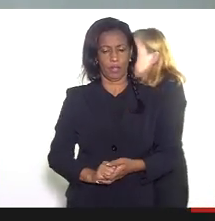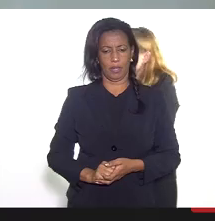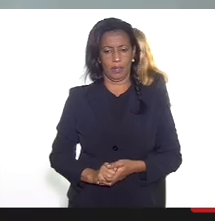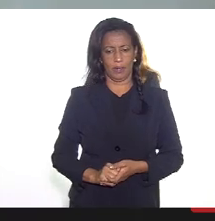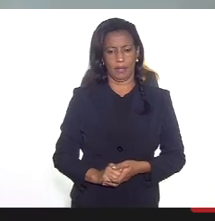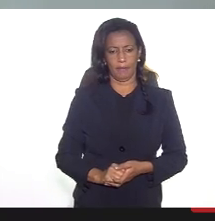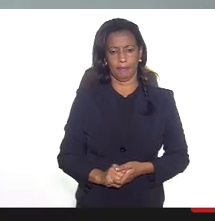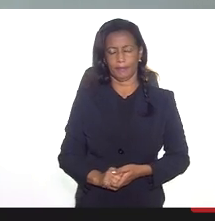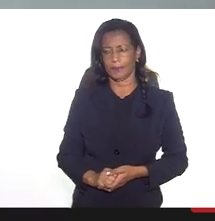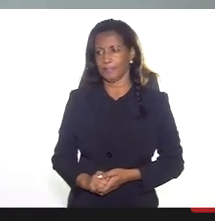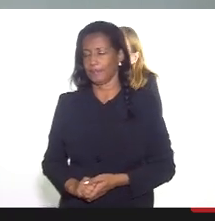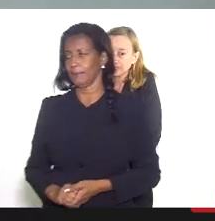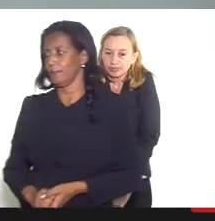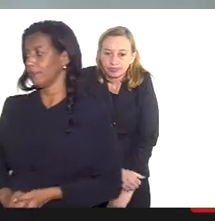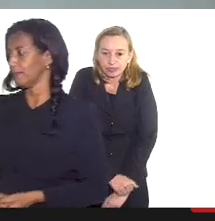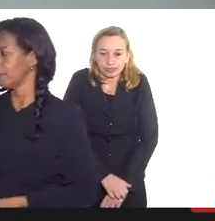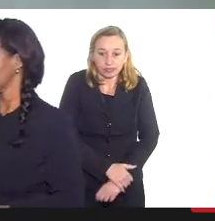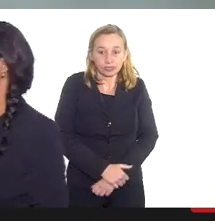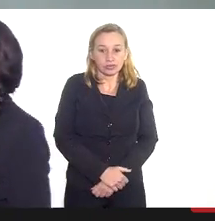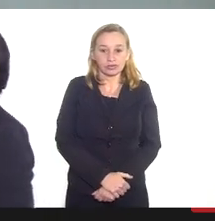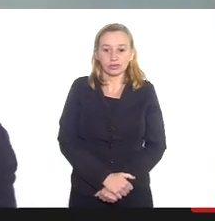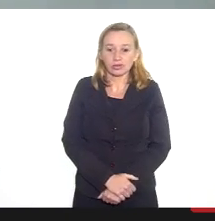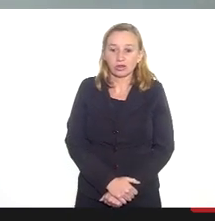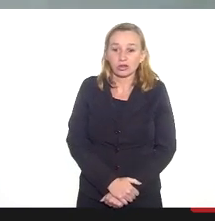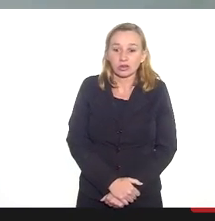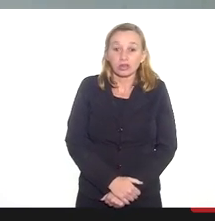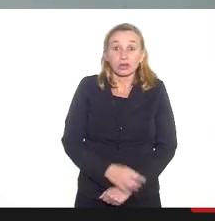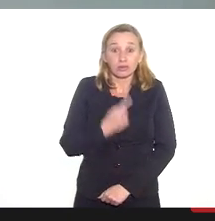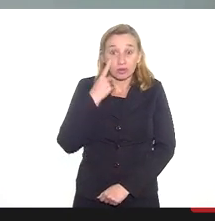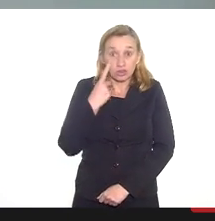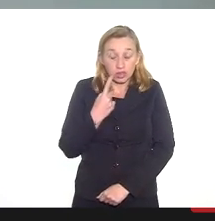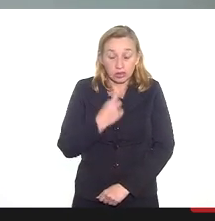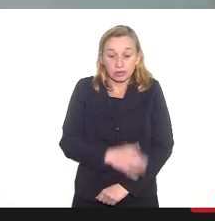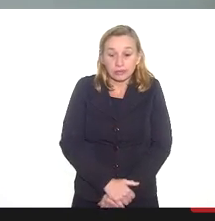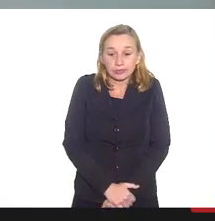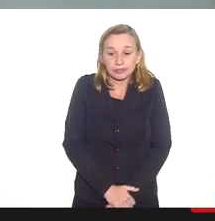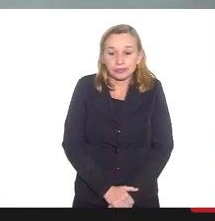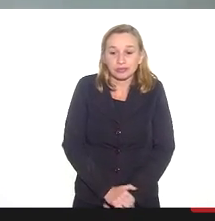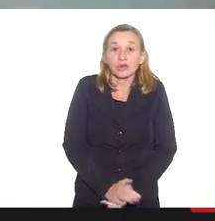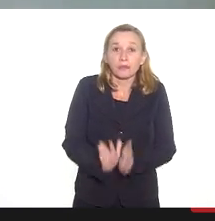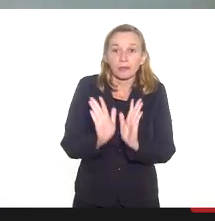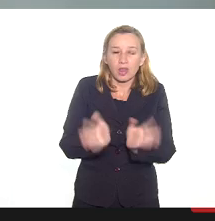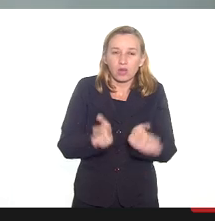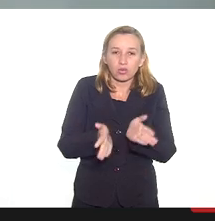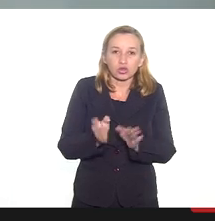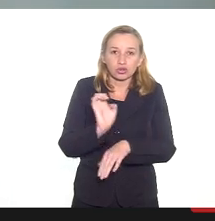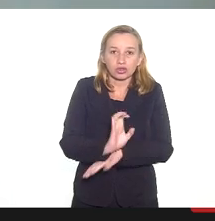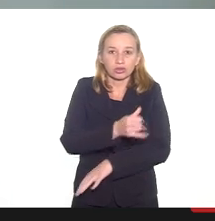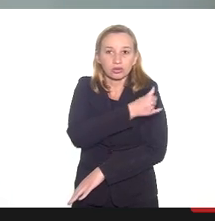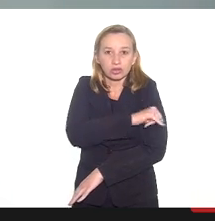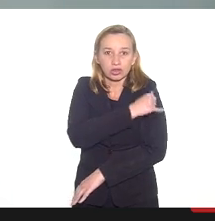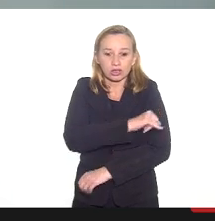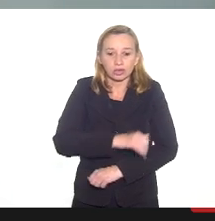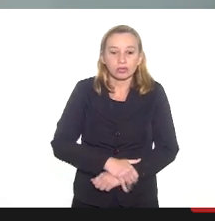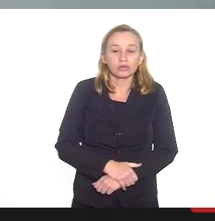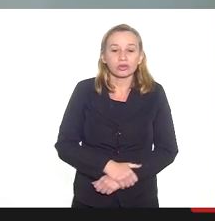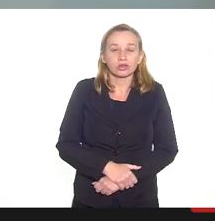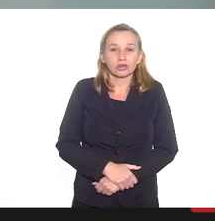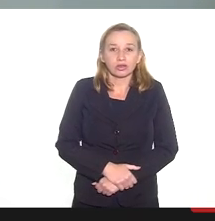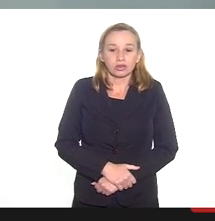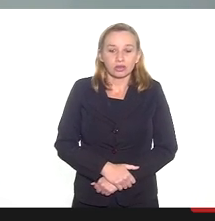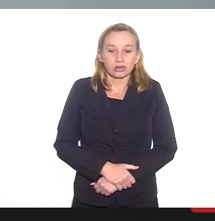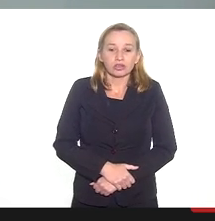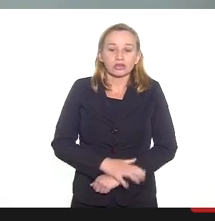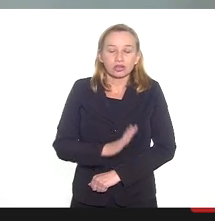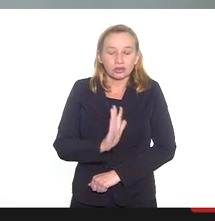nosso desespero, olha a situação, olha a tragédia onde nós estamos. E hoje, no estado do Rio de Janeiro, nós já estamos,